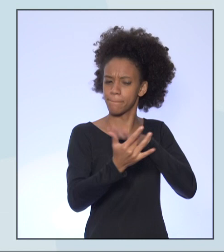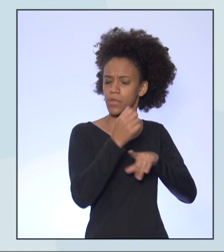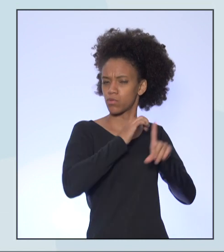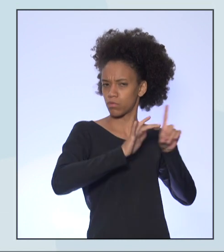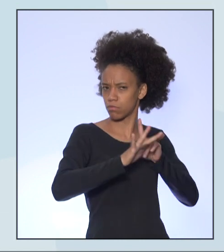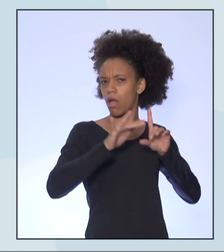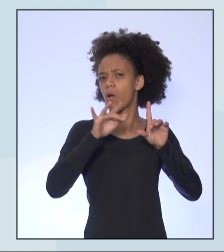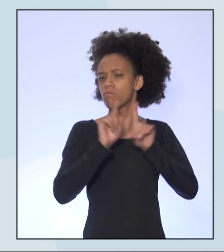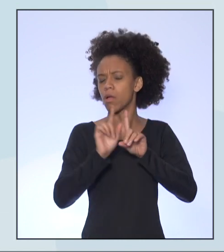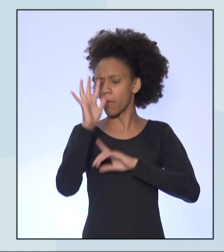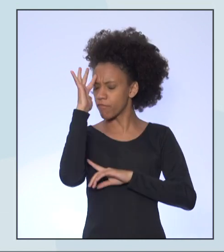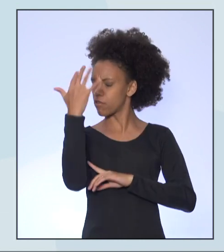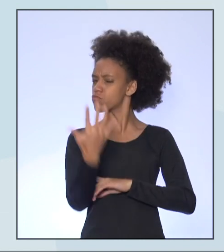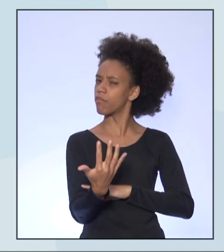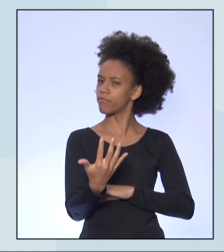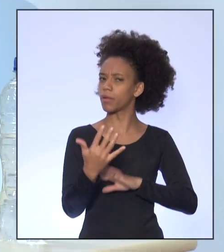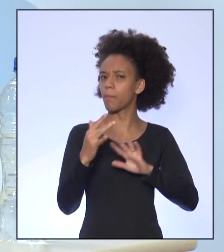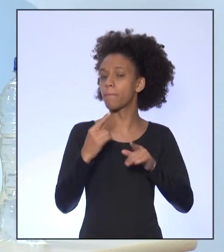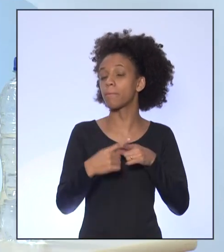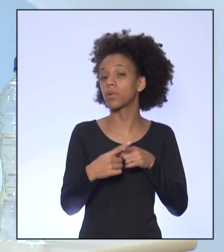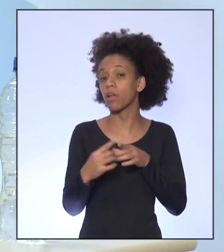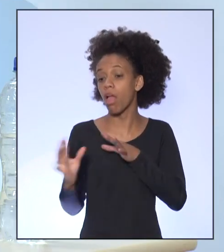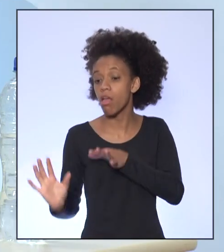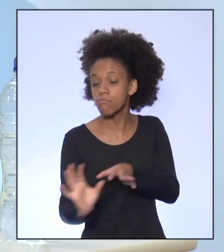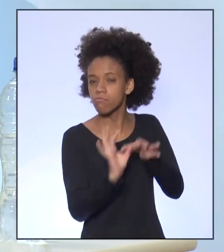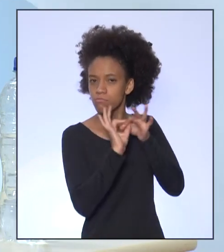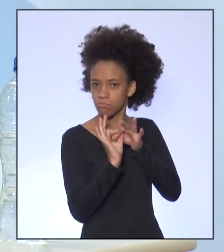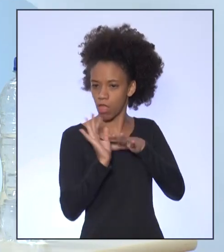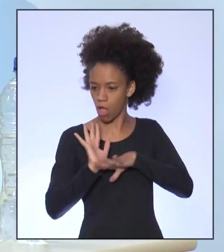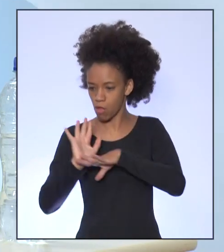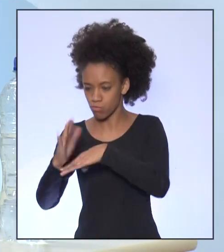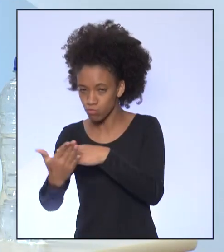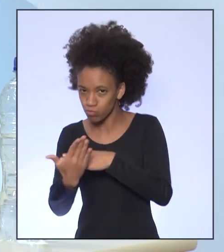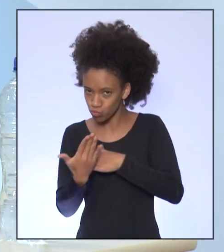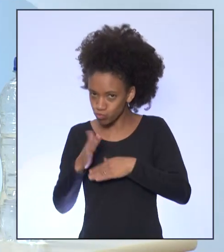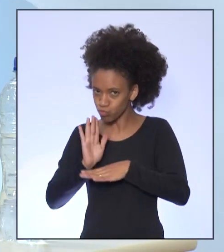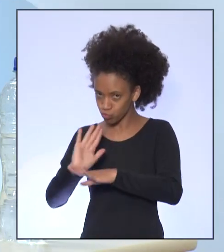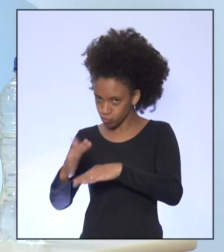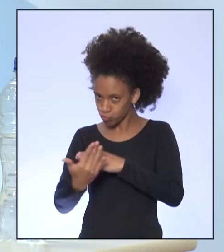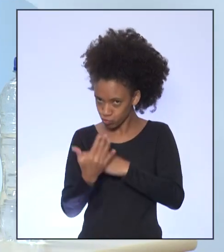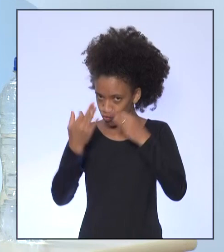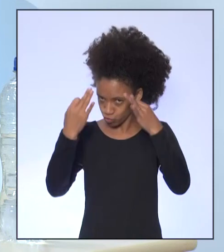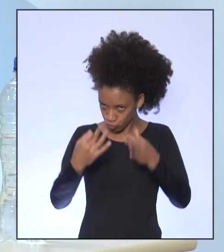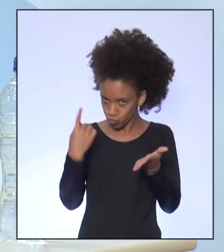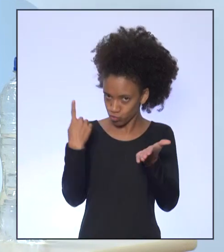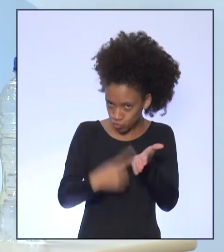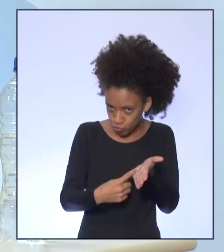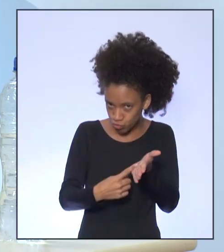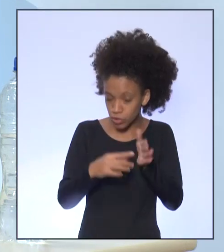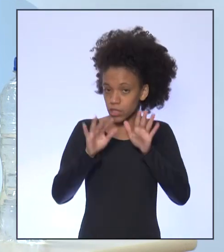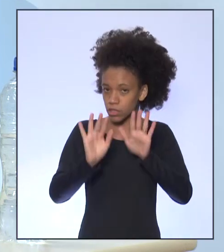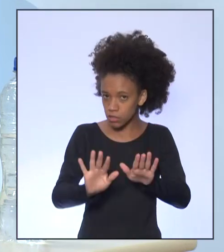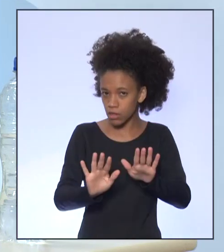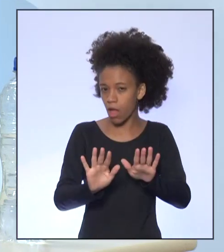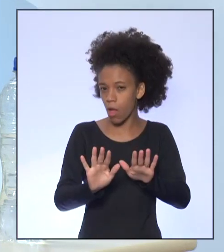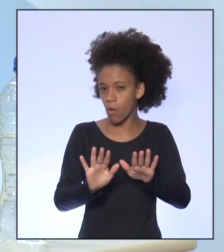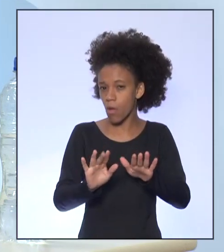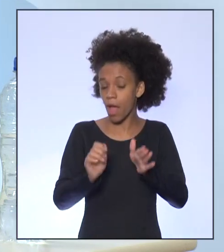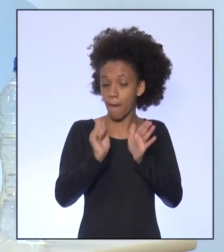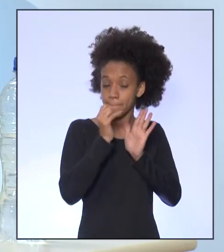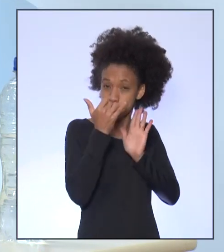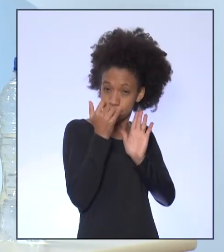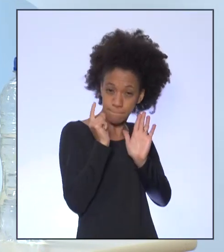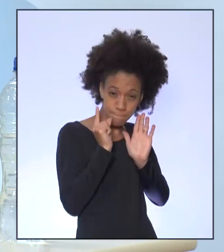sendo sanadas, porque a ideia aqui é a gente criar uma corrente onde um ajuda o outro, certo? Combinado? Então, tem que ter aí